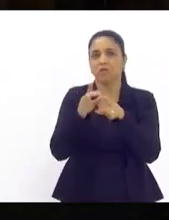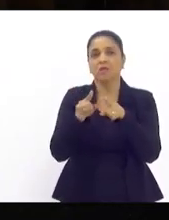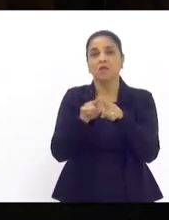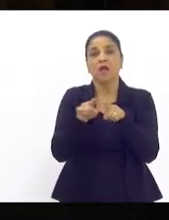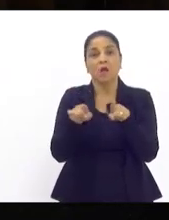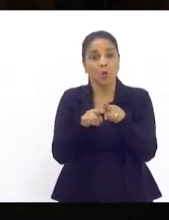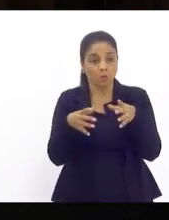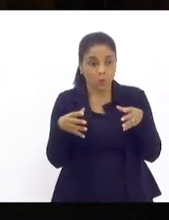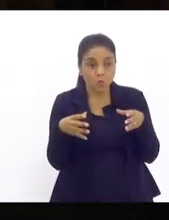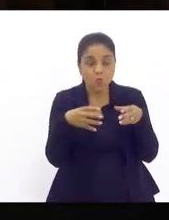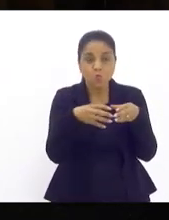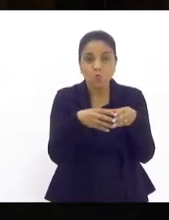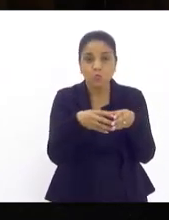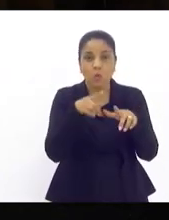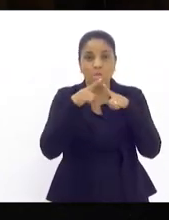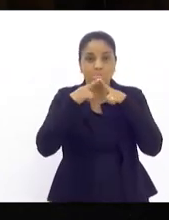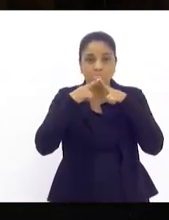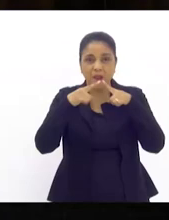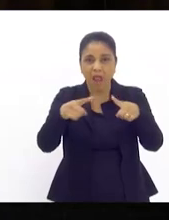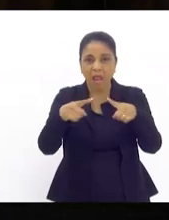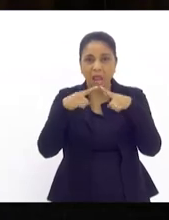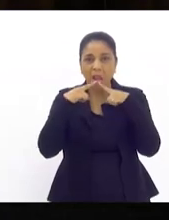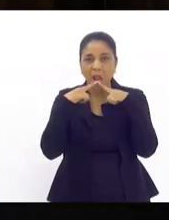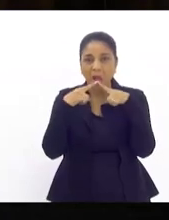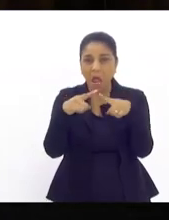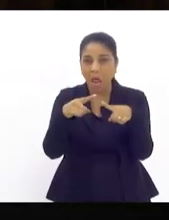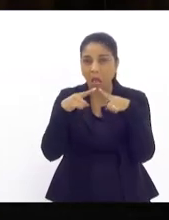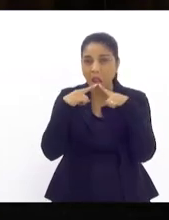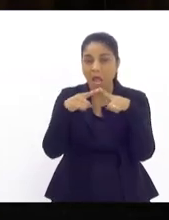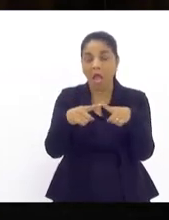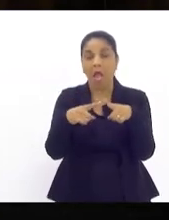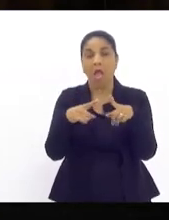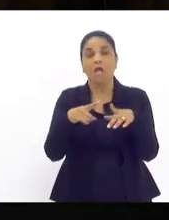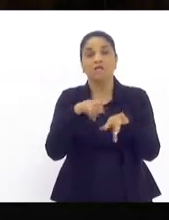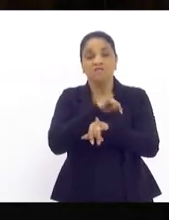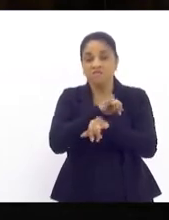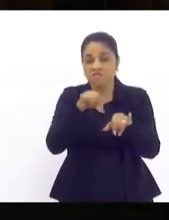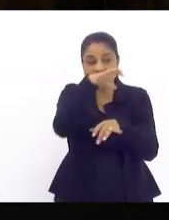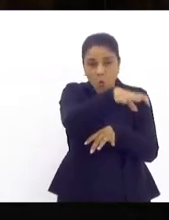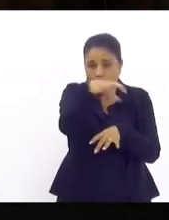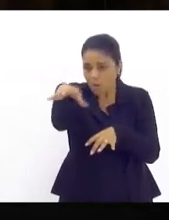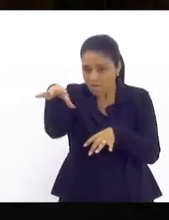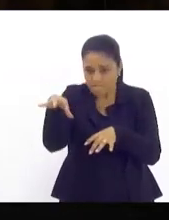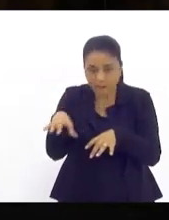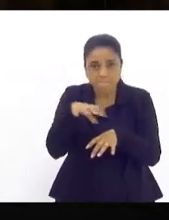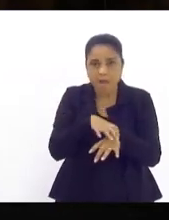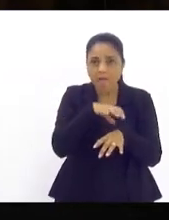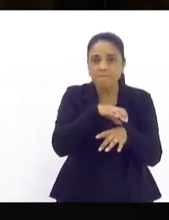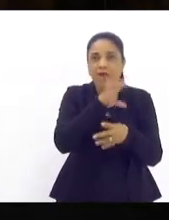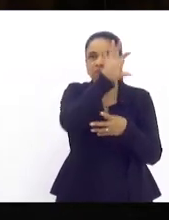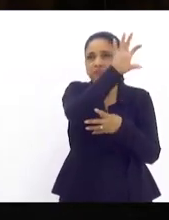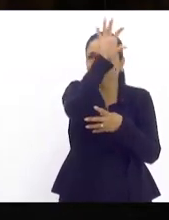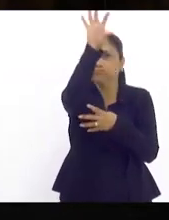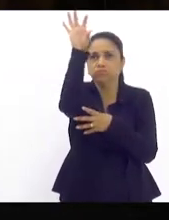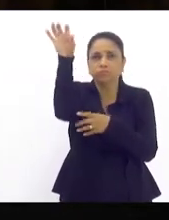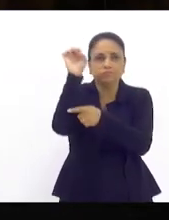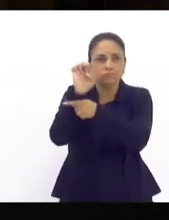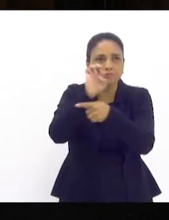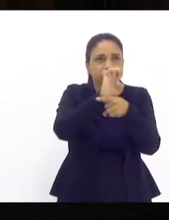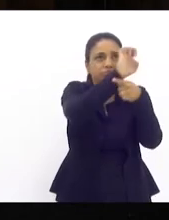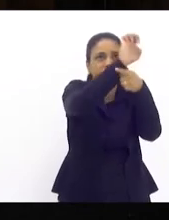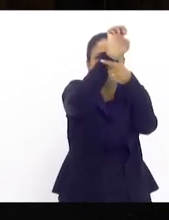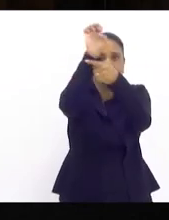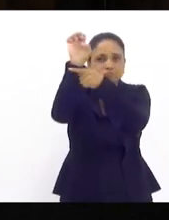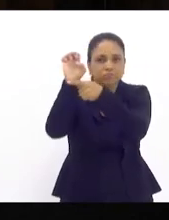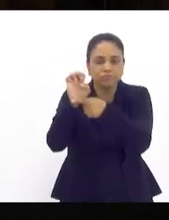conjunto de denúncias envolvendo setores com trabalho escravos em diversos lugares e diversas cidades. O trabalho escravo, ele